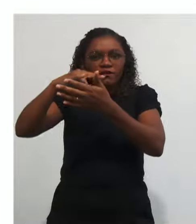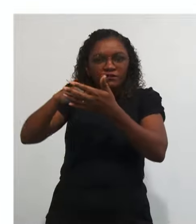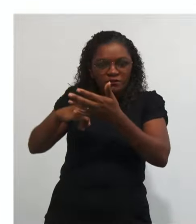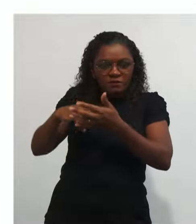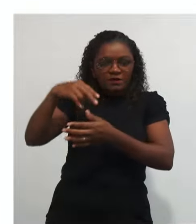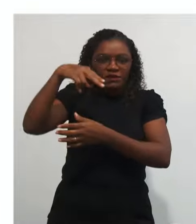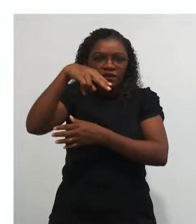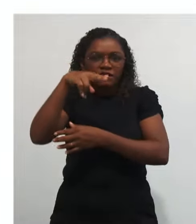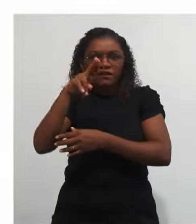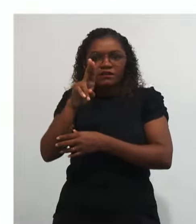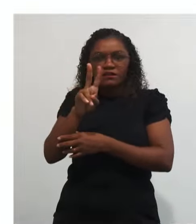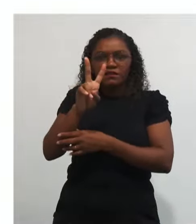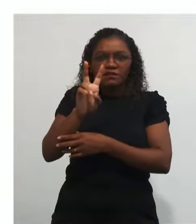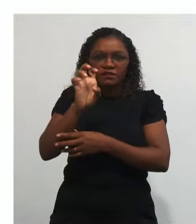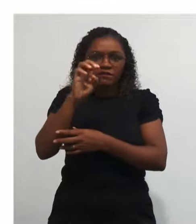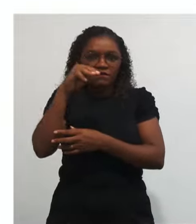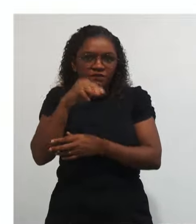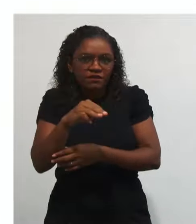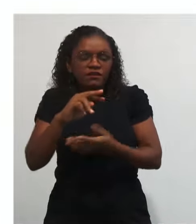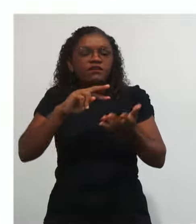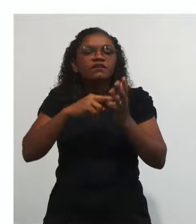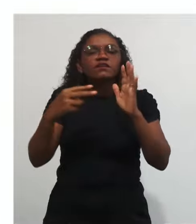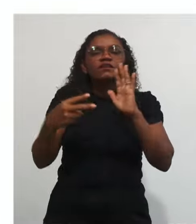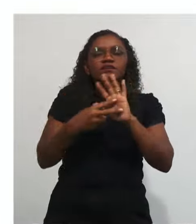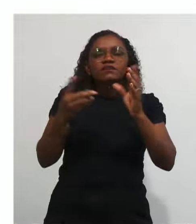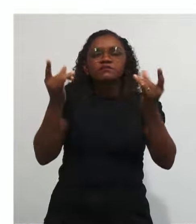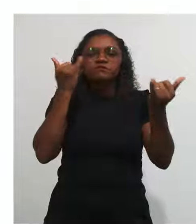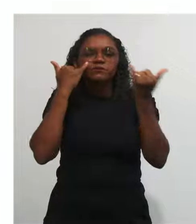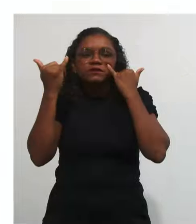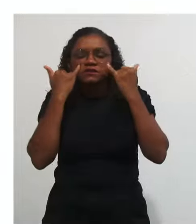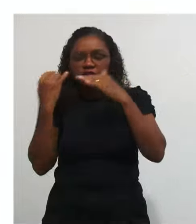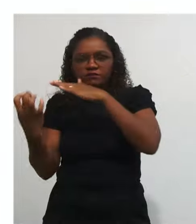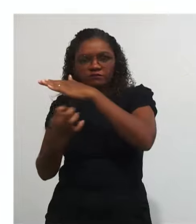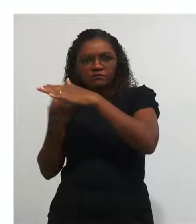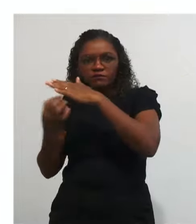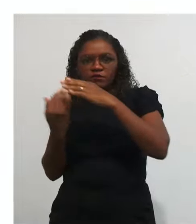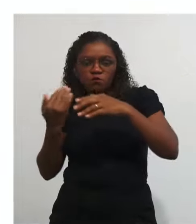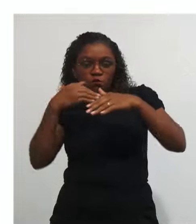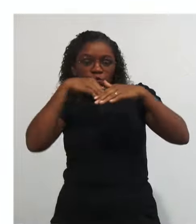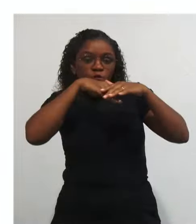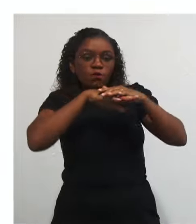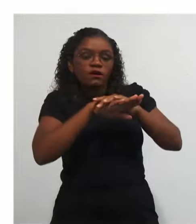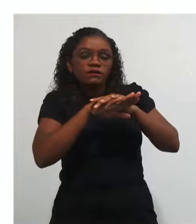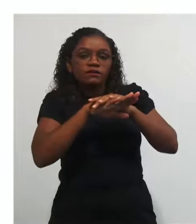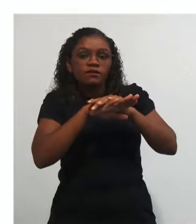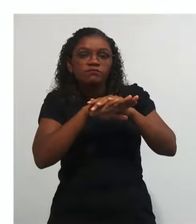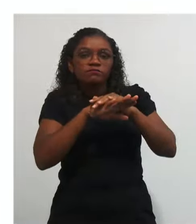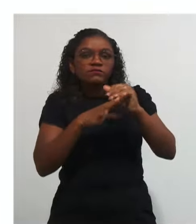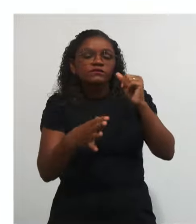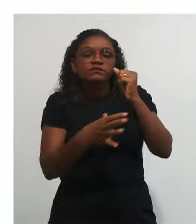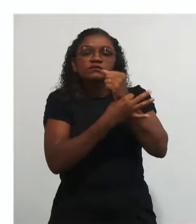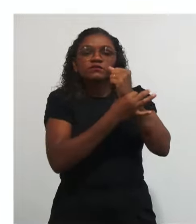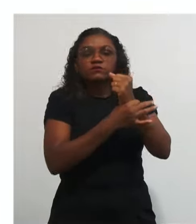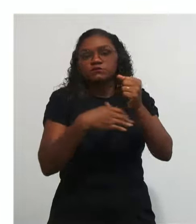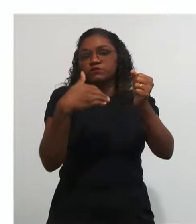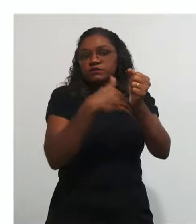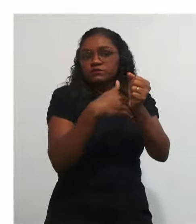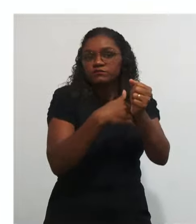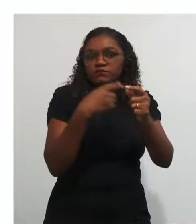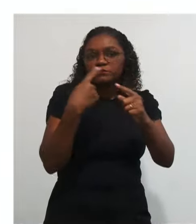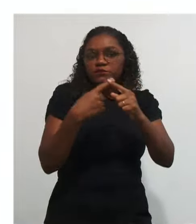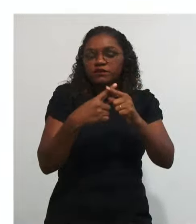deixa os dados das empresas mais seguros e diminui a chance de vazamento de informações sensíveis